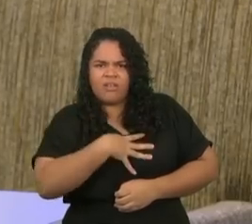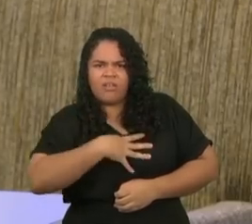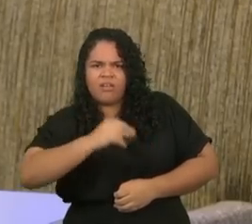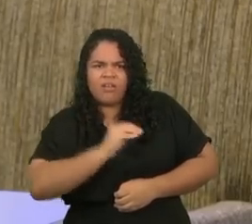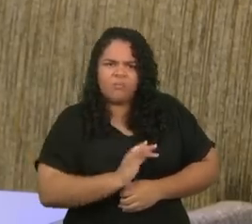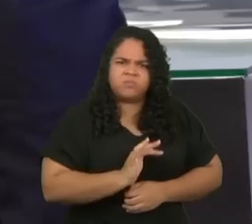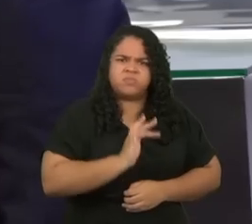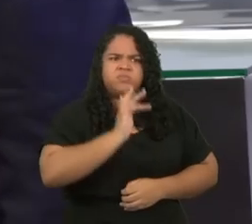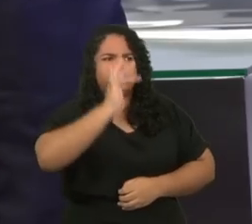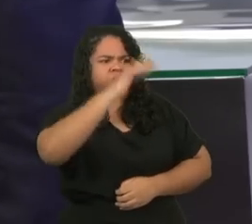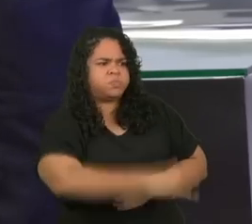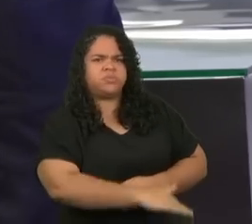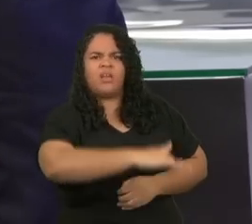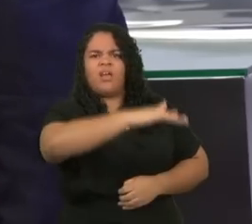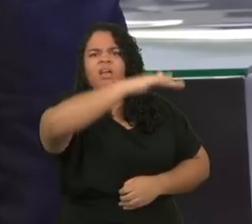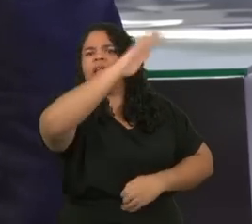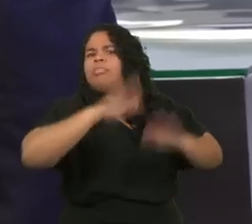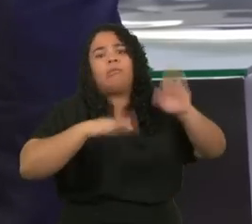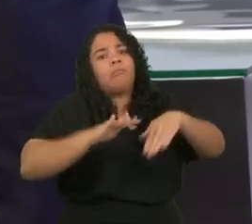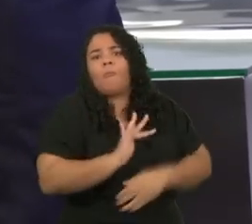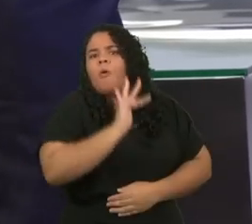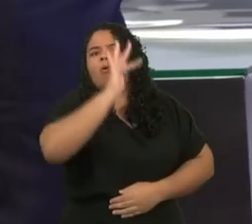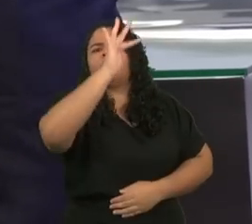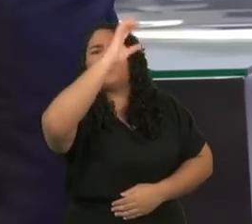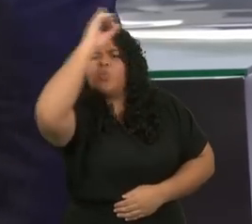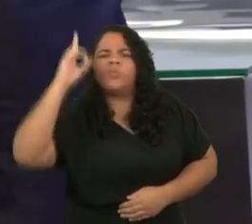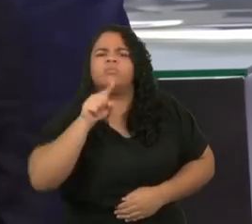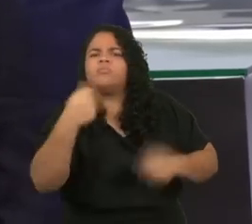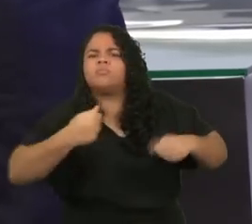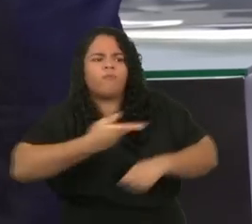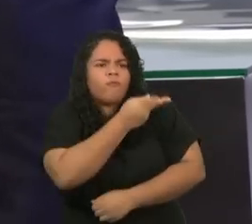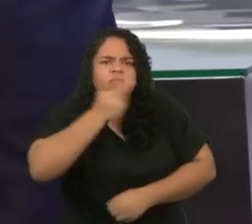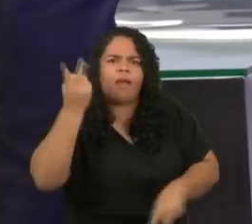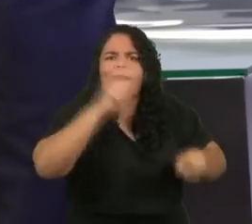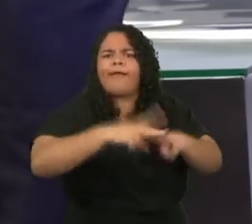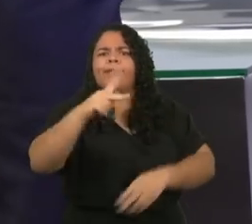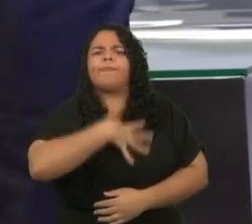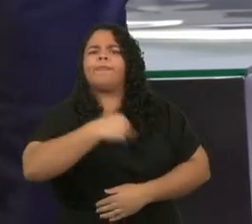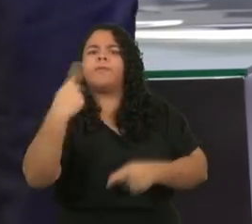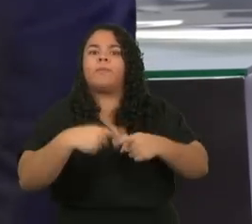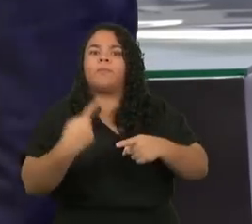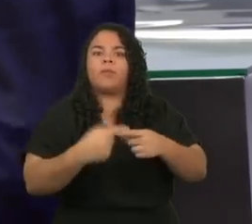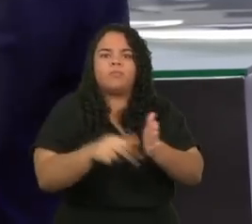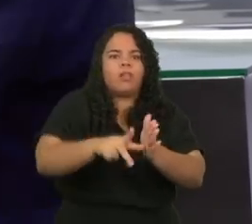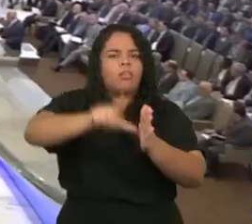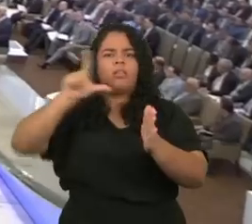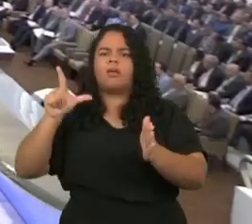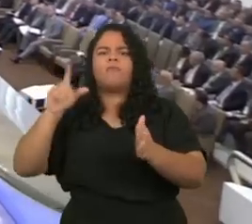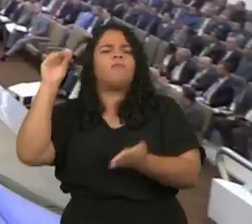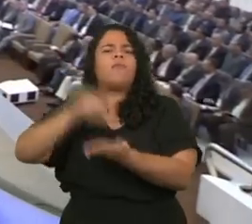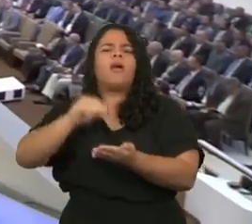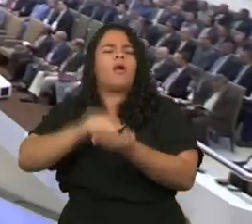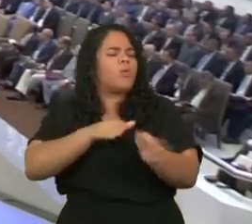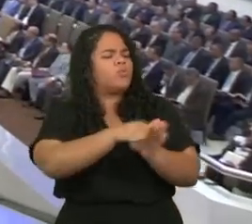comida para o presídio para visitar o filho que você não corrigiu e não disciplinou não